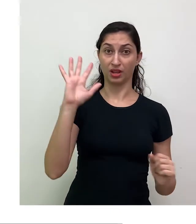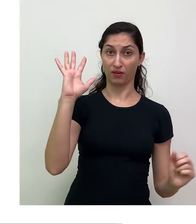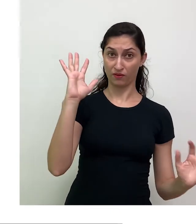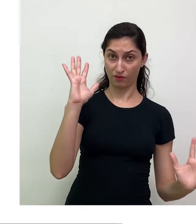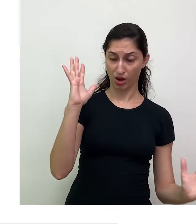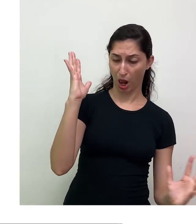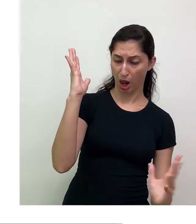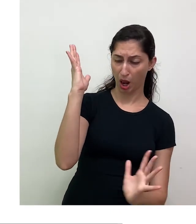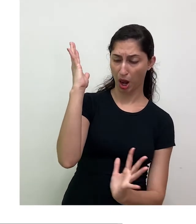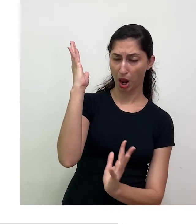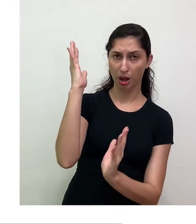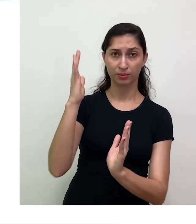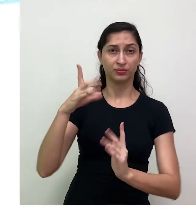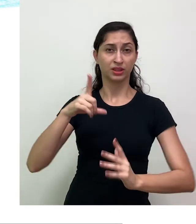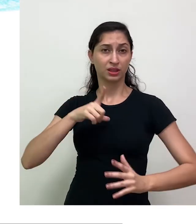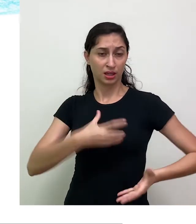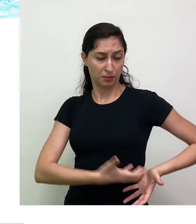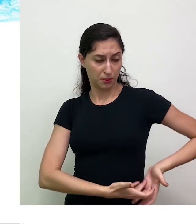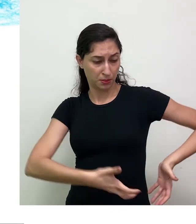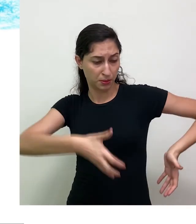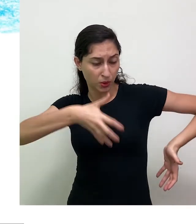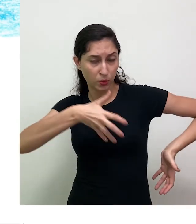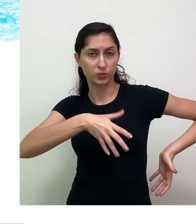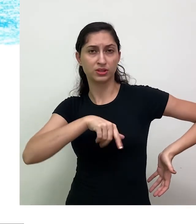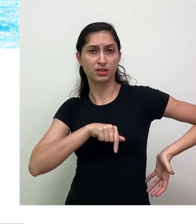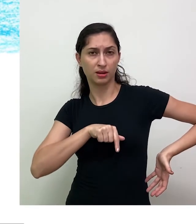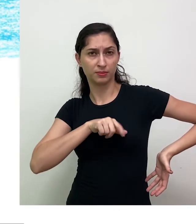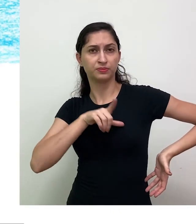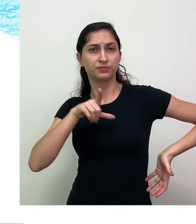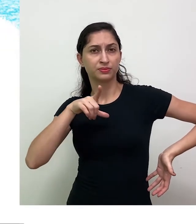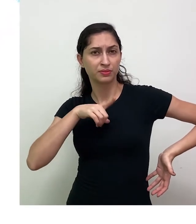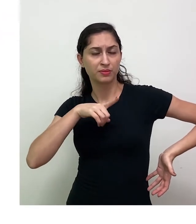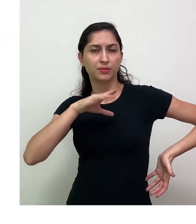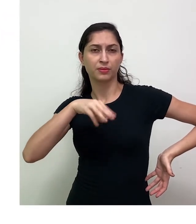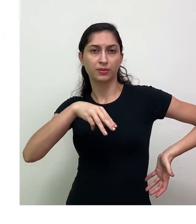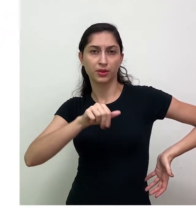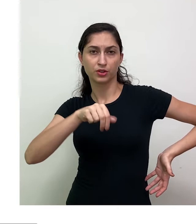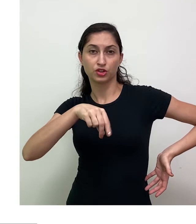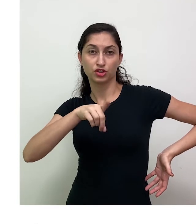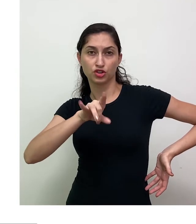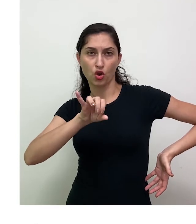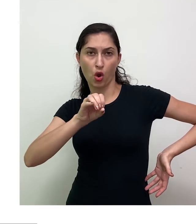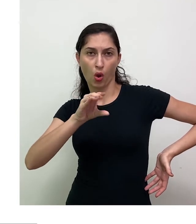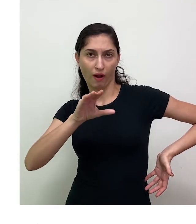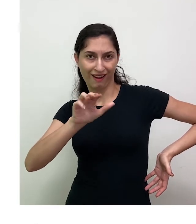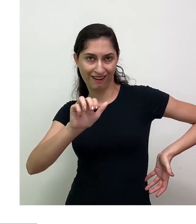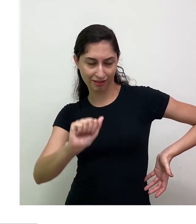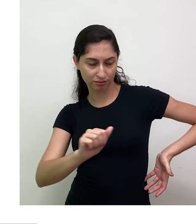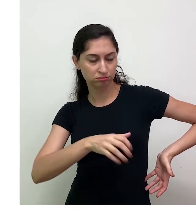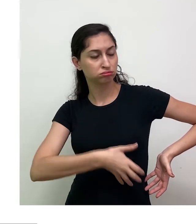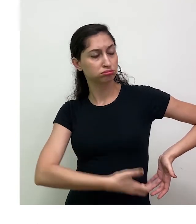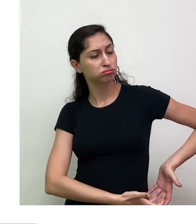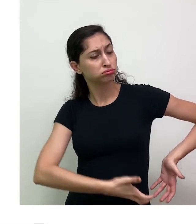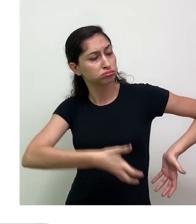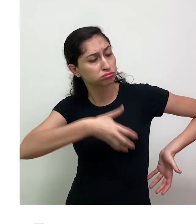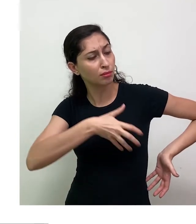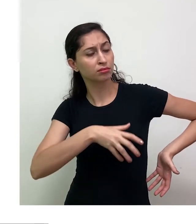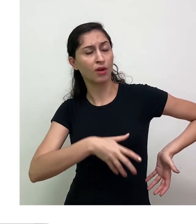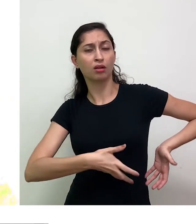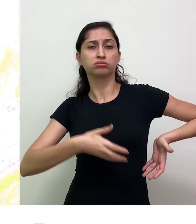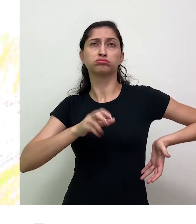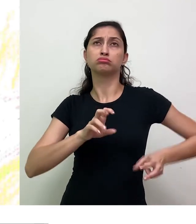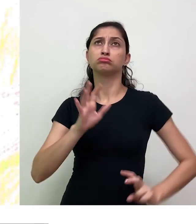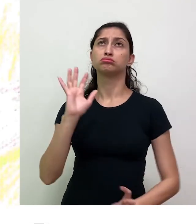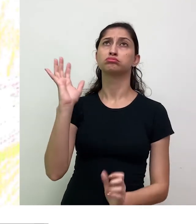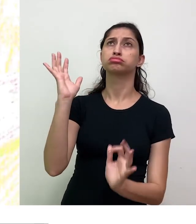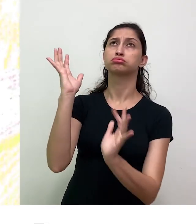carregaram mandioca numas bolsas de embaúba que uma mulher deu para eles levarem. Mas quando chegaram lá em cima, comeram